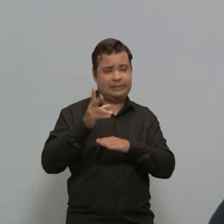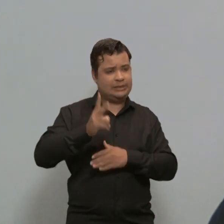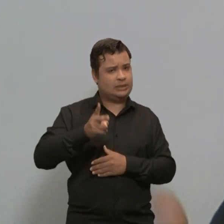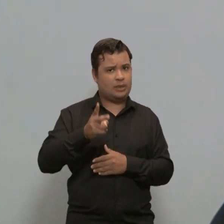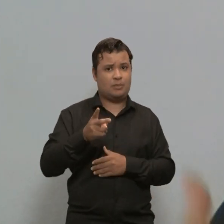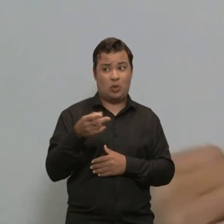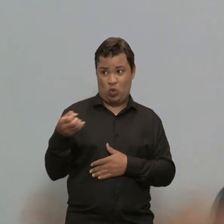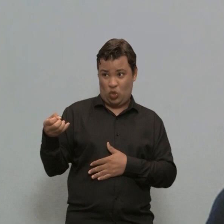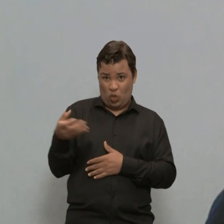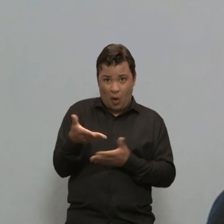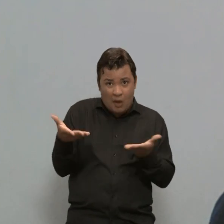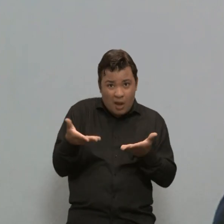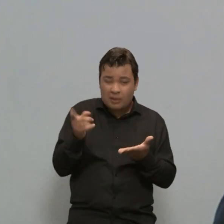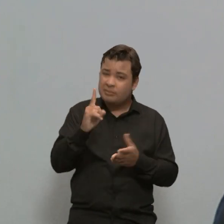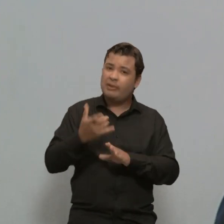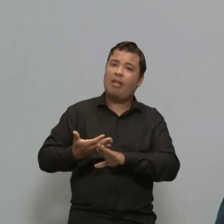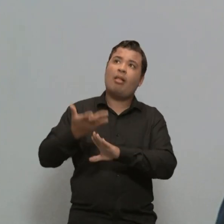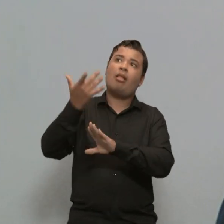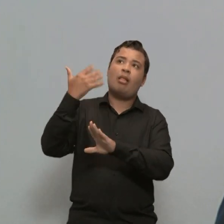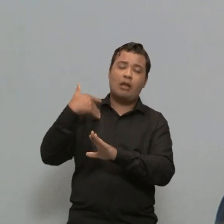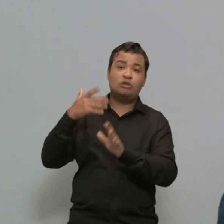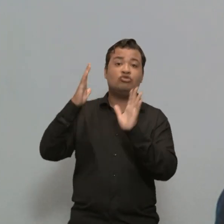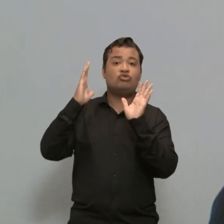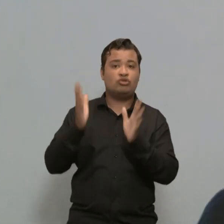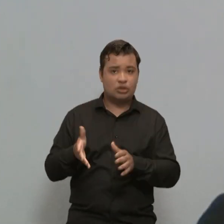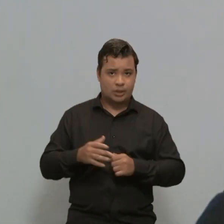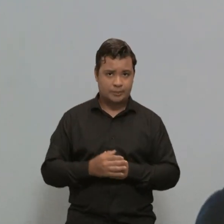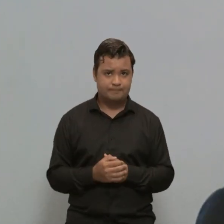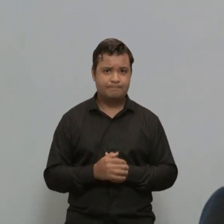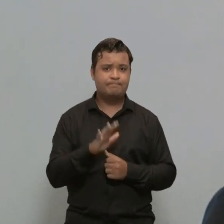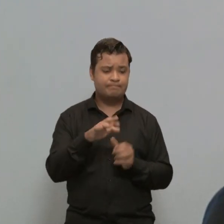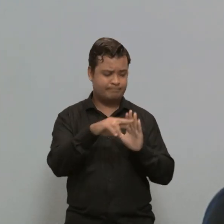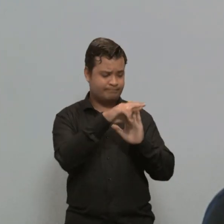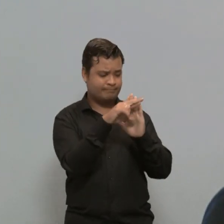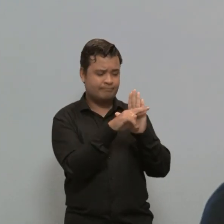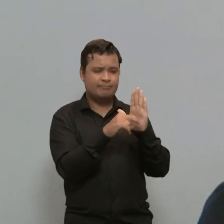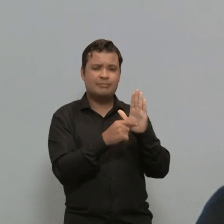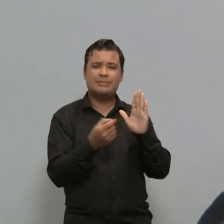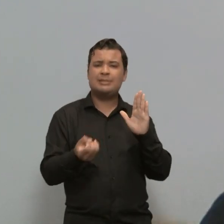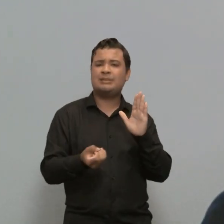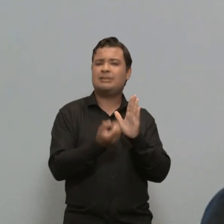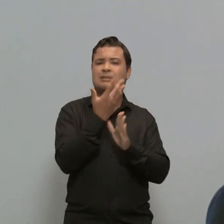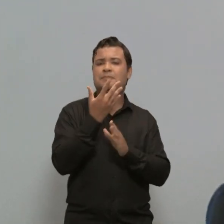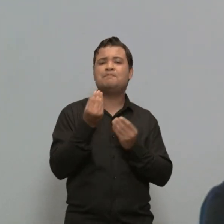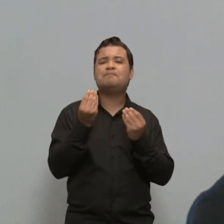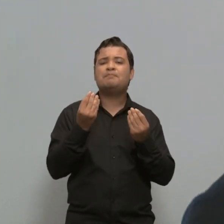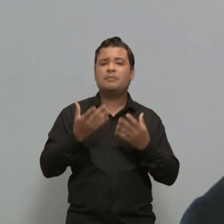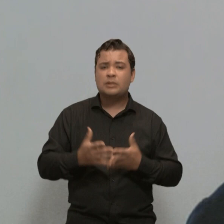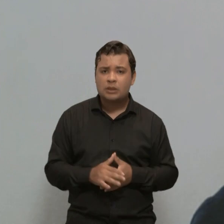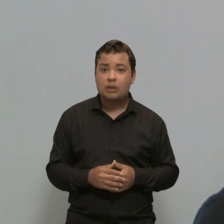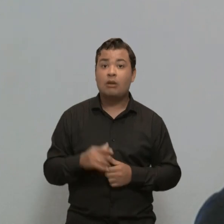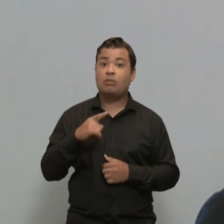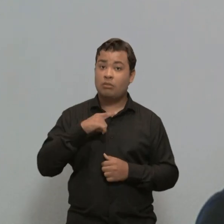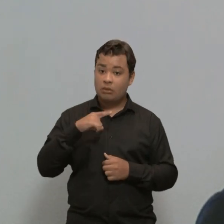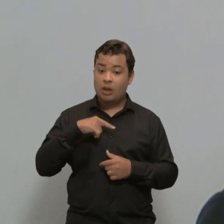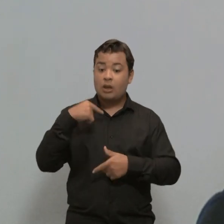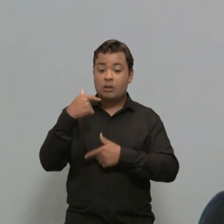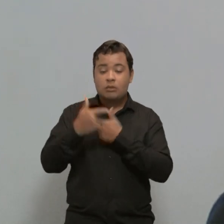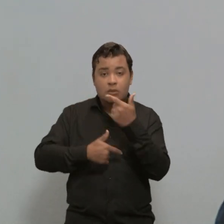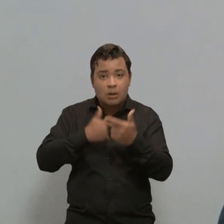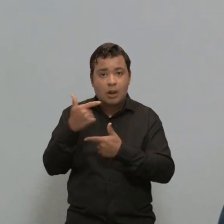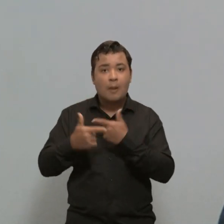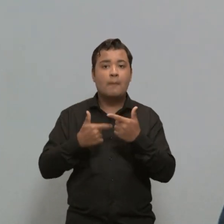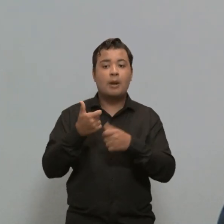né? O que nós estamos propondo com esse protocolo é uma organização, uma padronização da conduta entre os